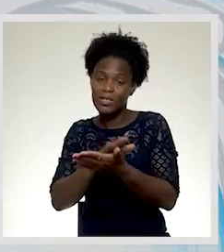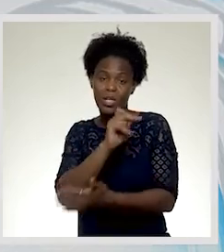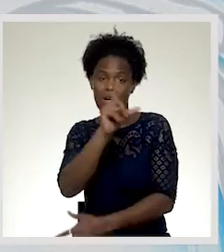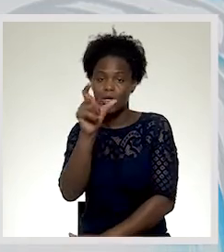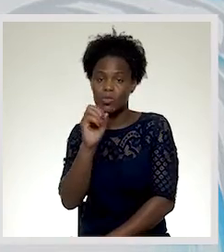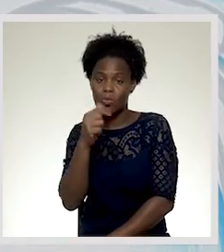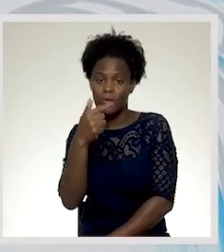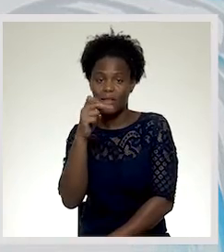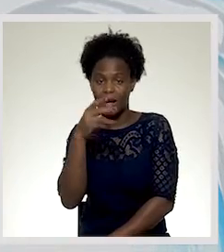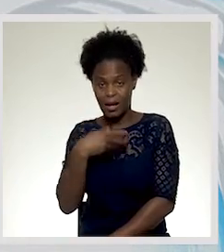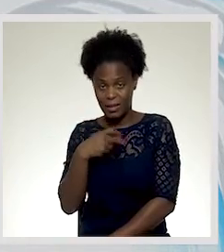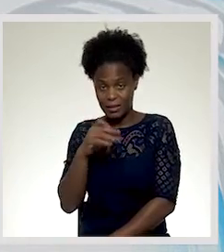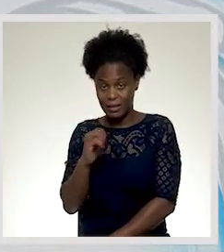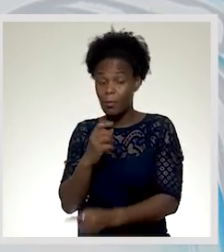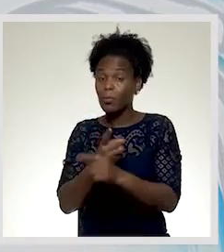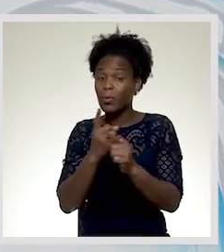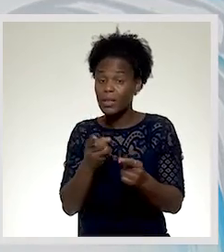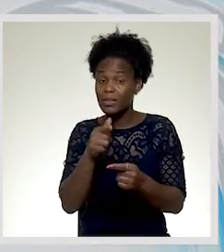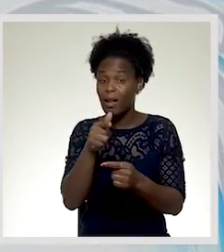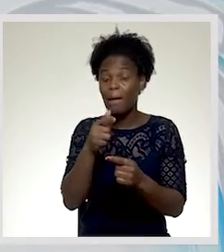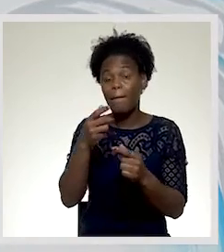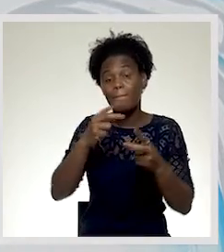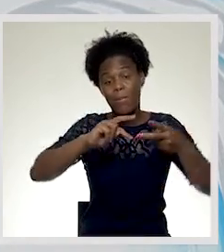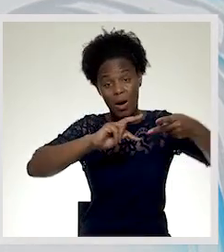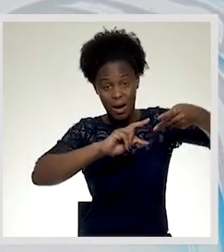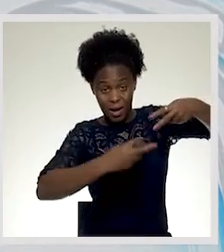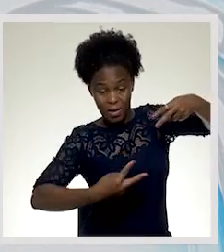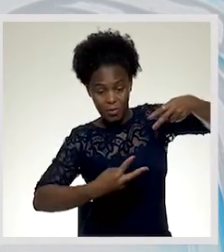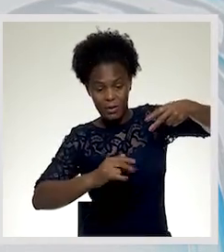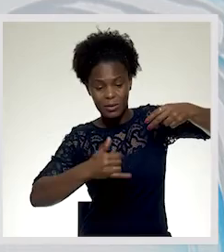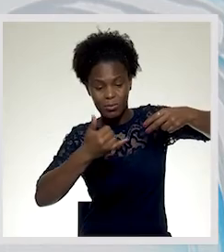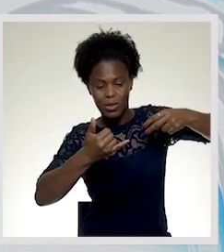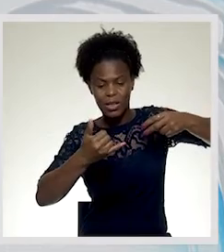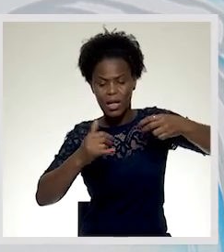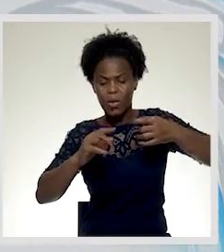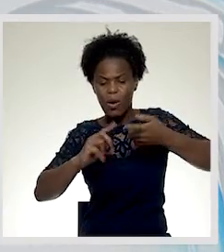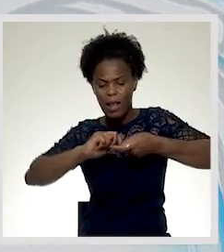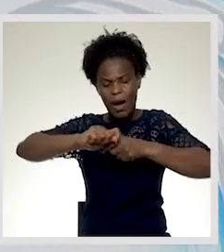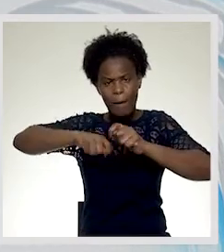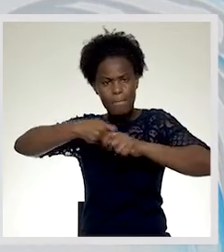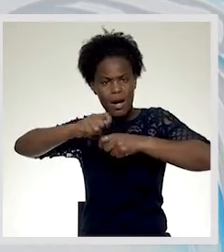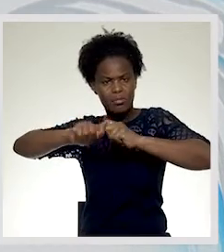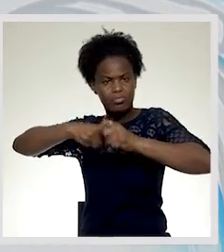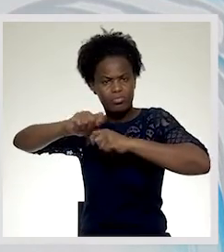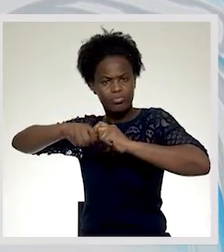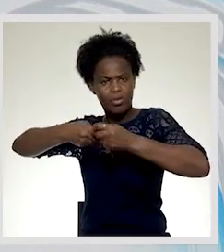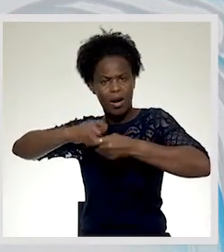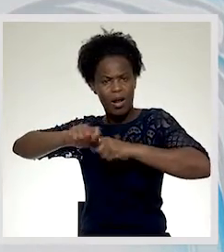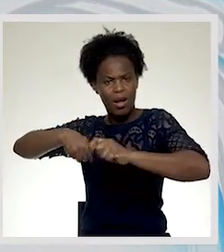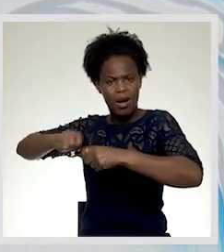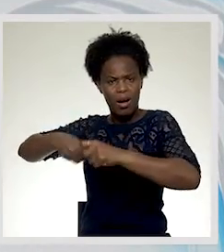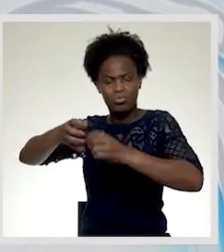entre as bases azotares. No entanto, por essa razão é que essas moléculas acabam por formar um amarrão, não é?